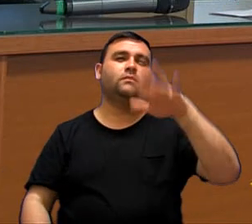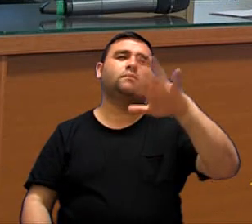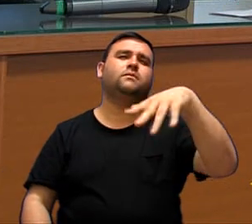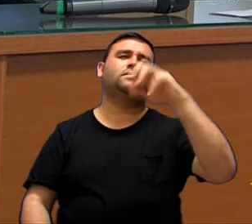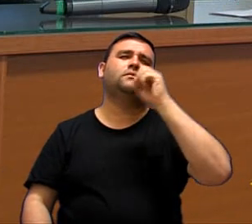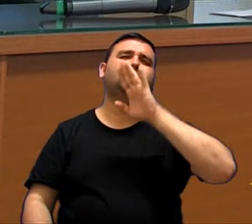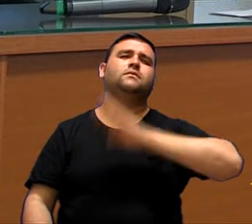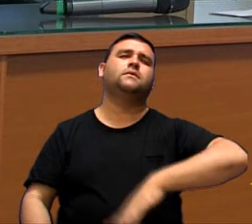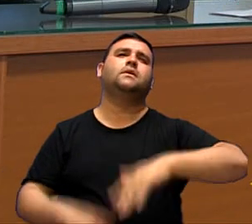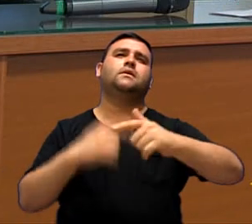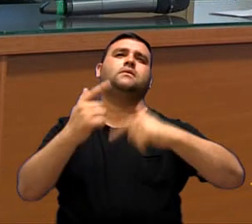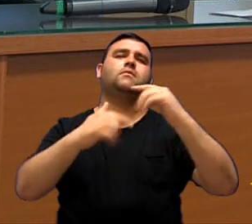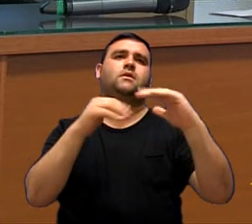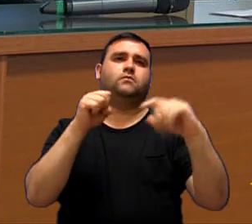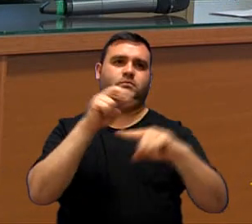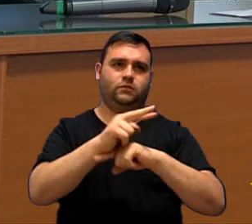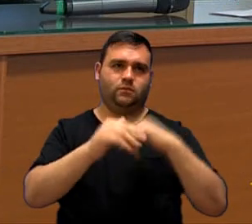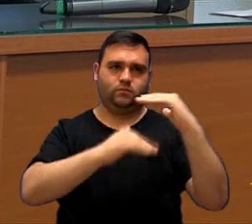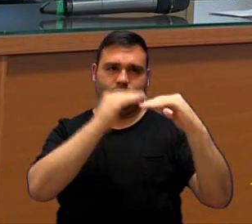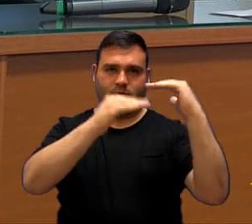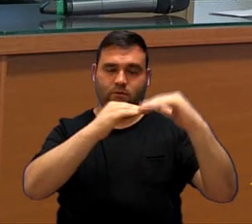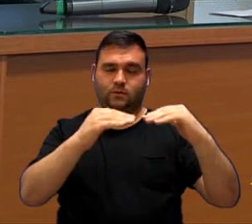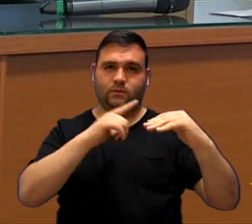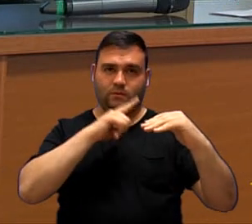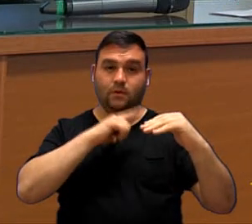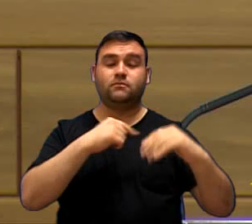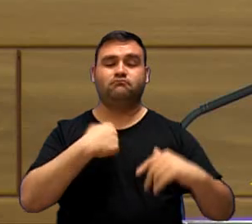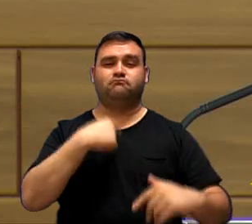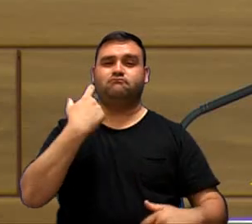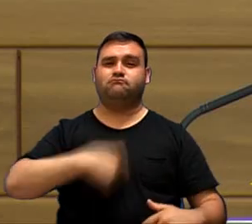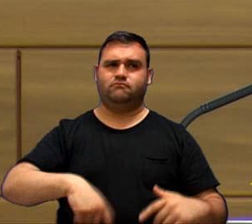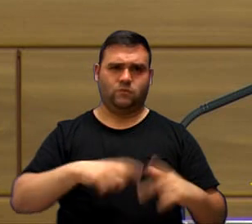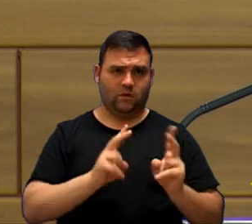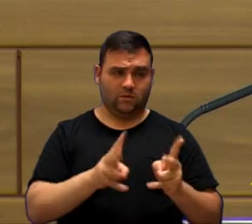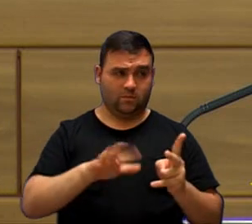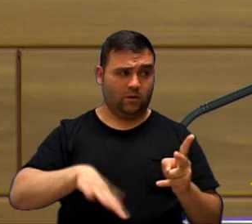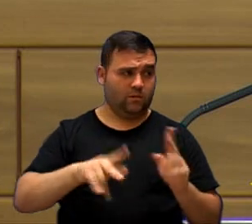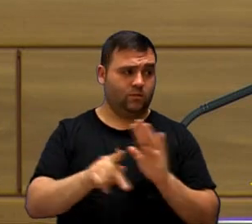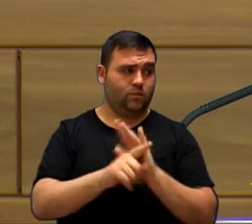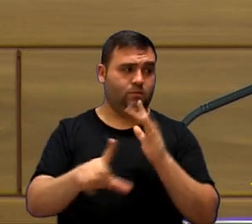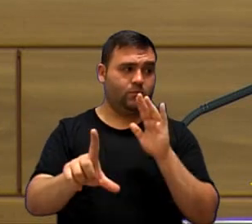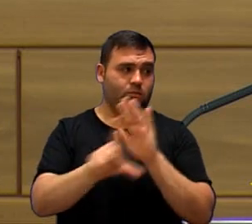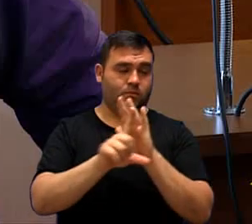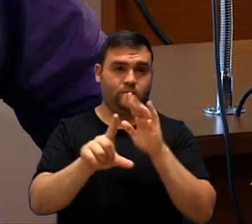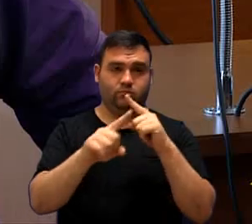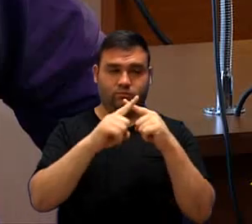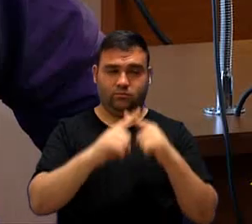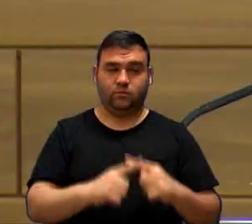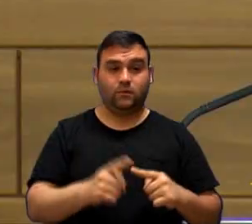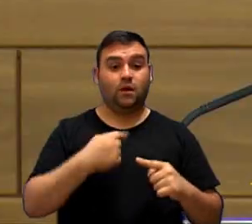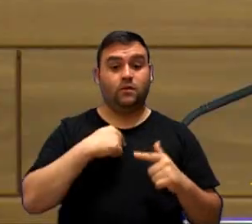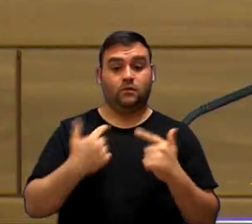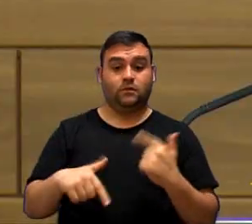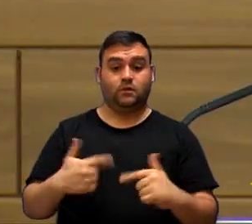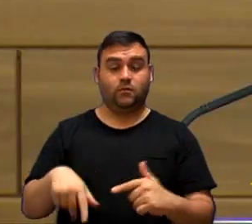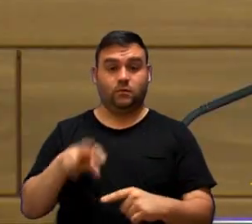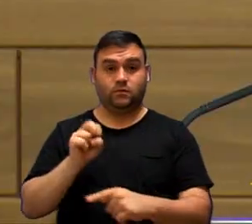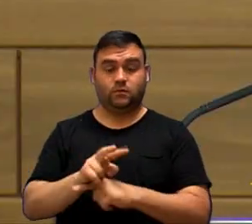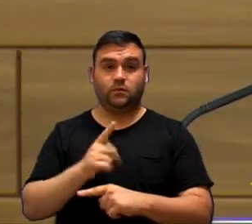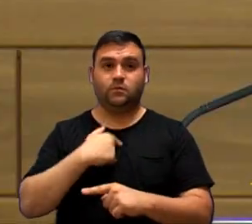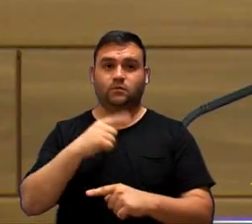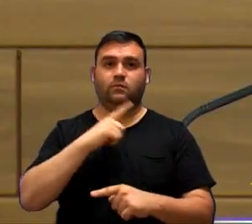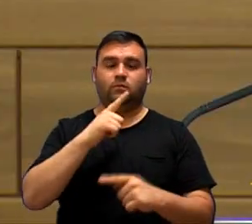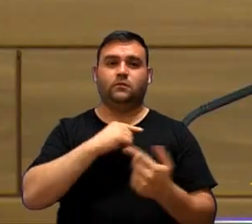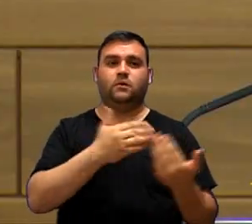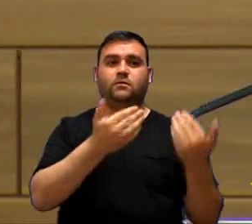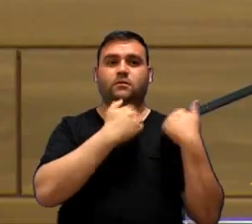Marlene. A senhora é funcionária de carreira da prefeitura? Sou funcionária de carreira. Sempre foi dessa área de licitações? Não, como funcionária de carreira, eu tenho